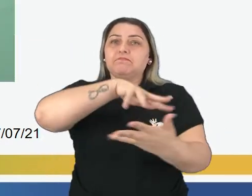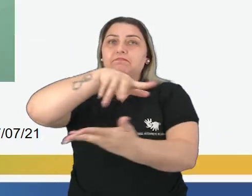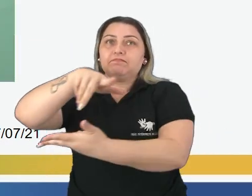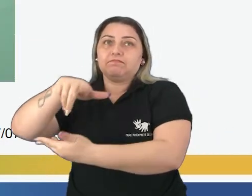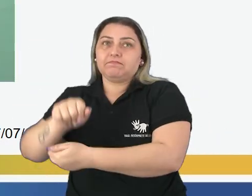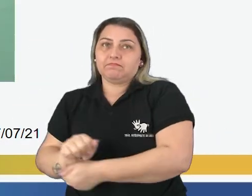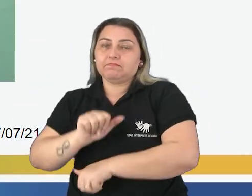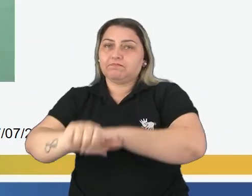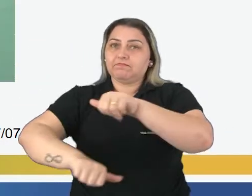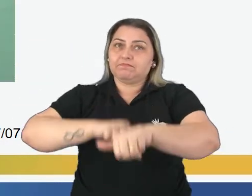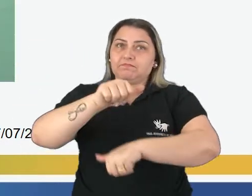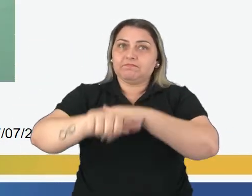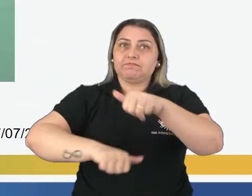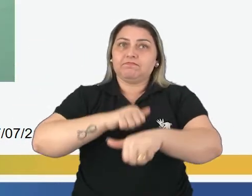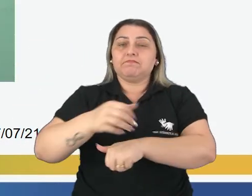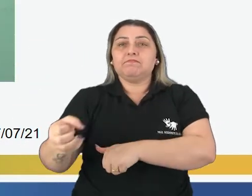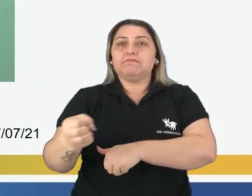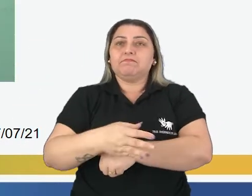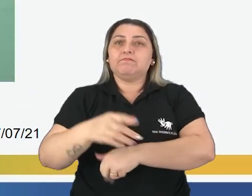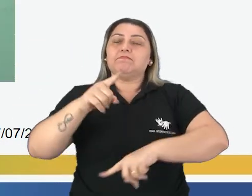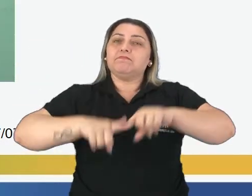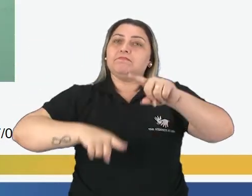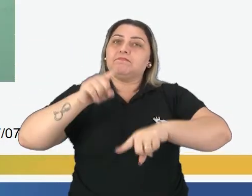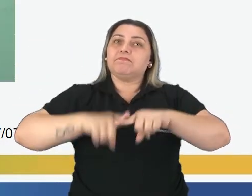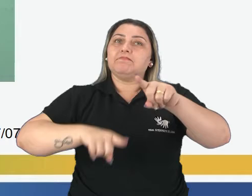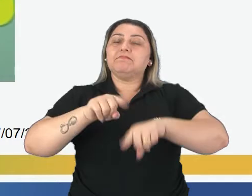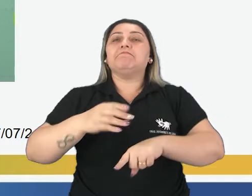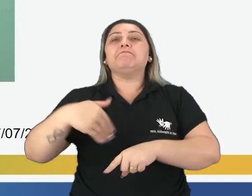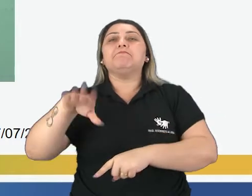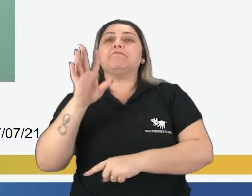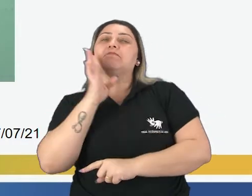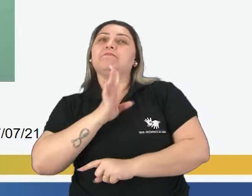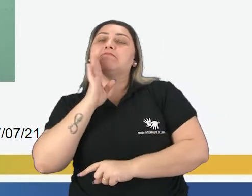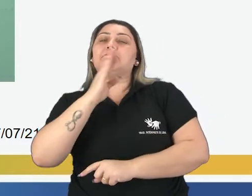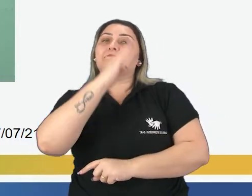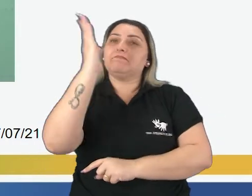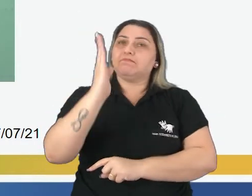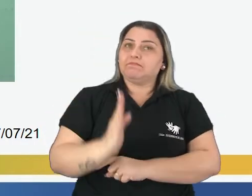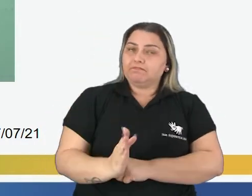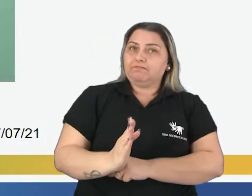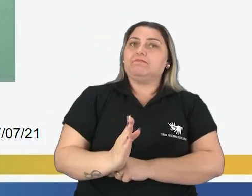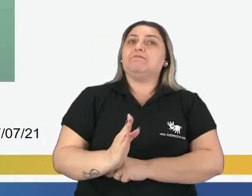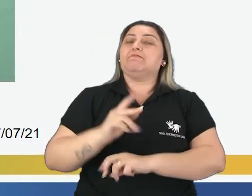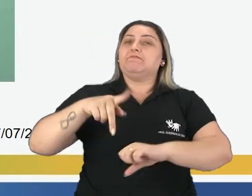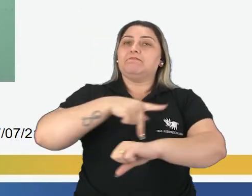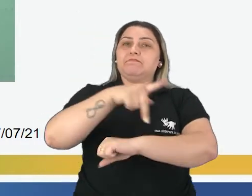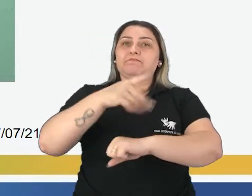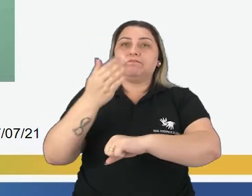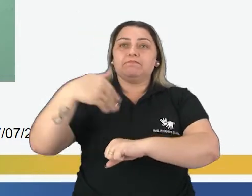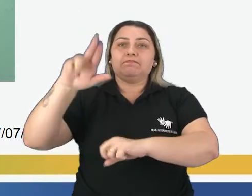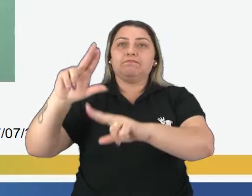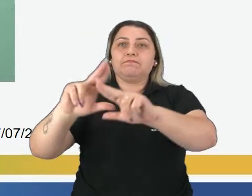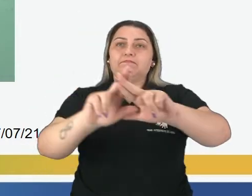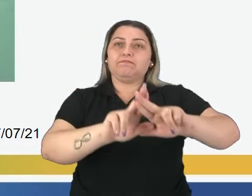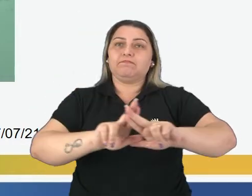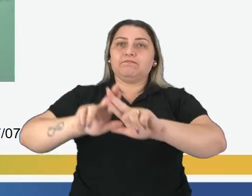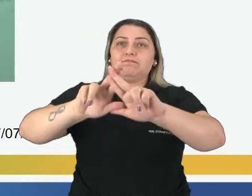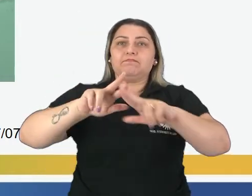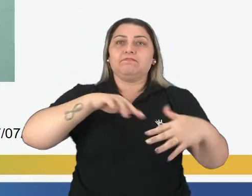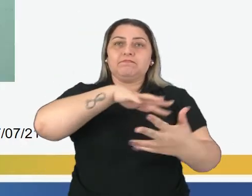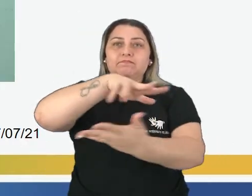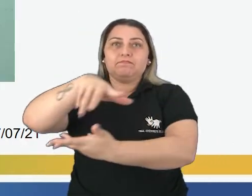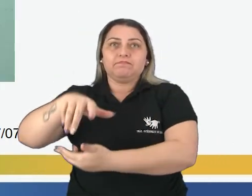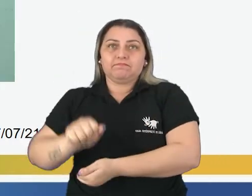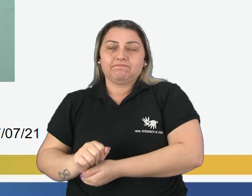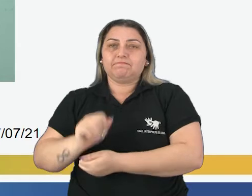planeta e transforma as coisas em novos produtos. E o mais legal é que o Brasil é um dos países que mais recicla no